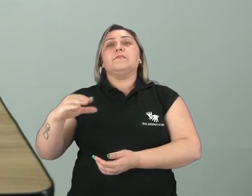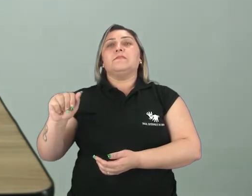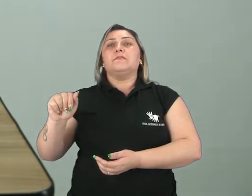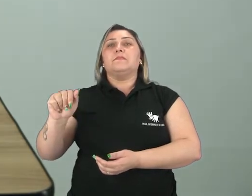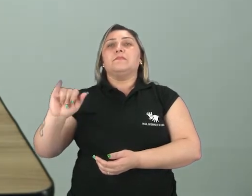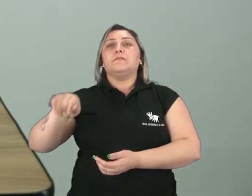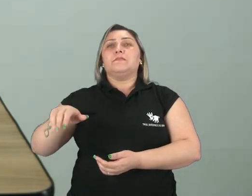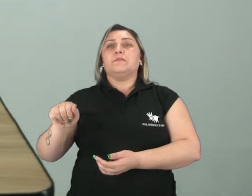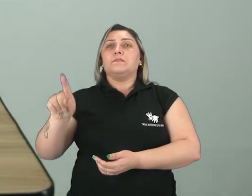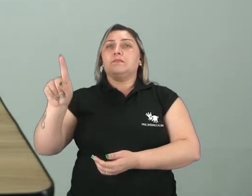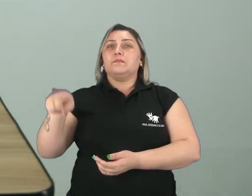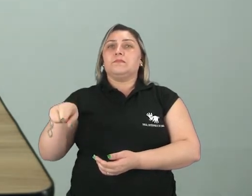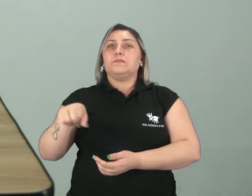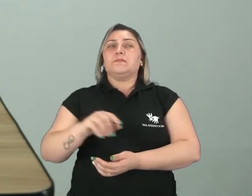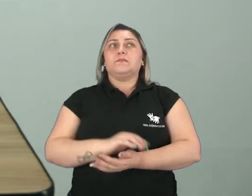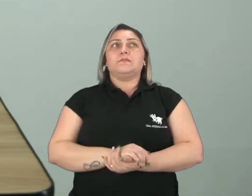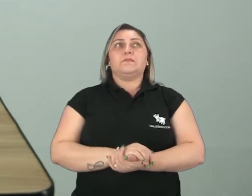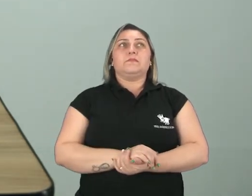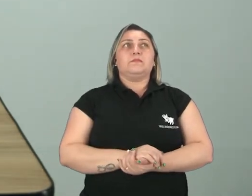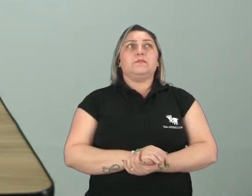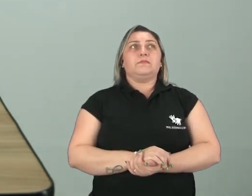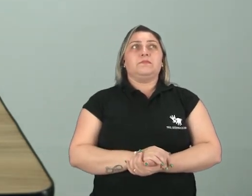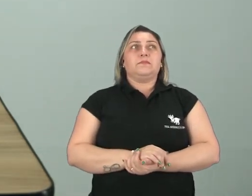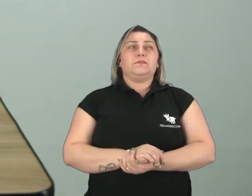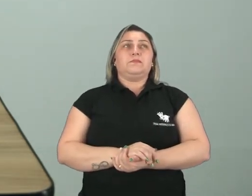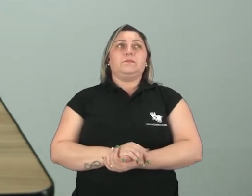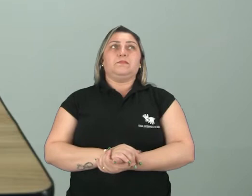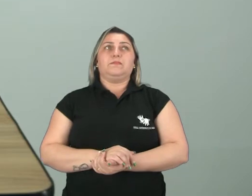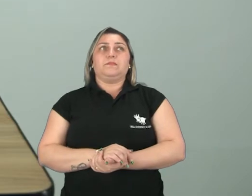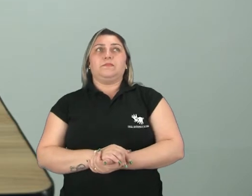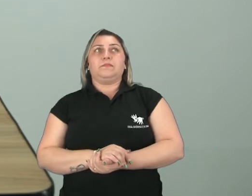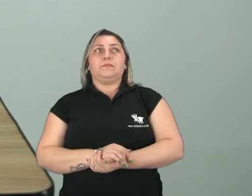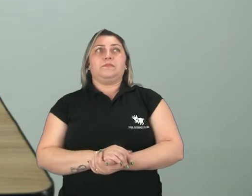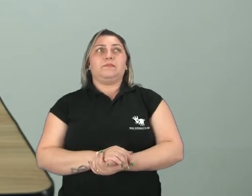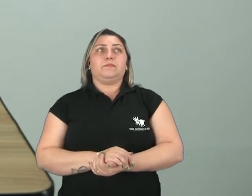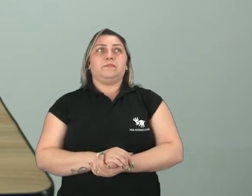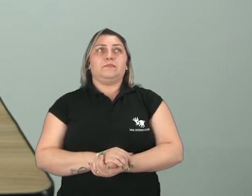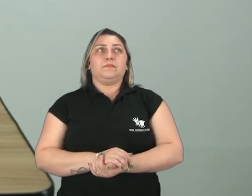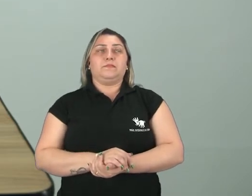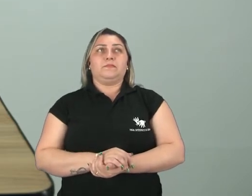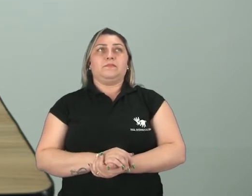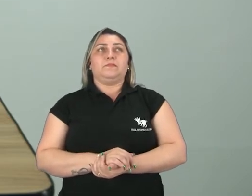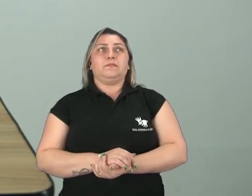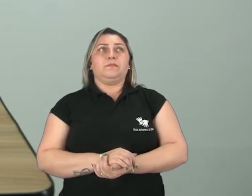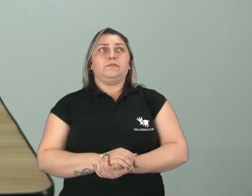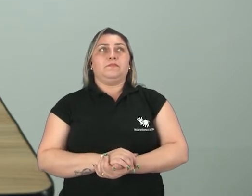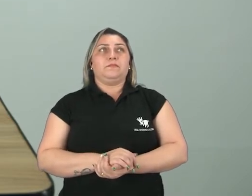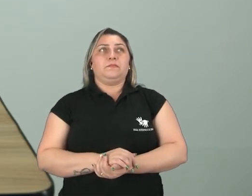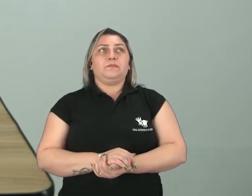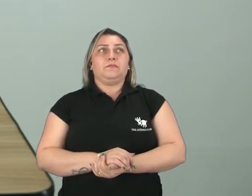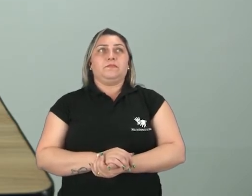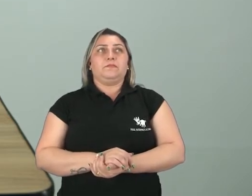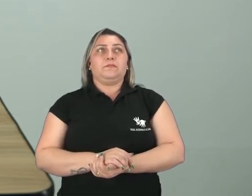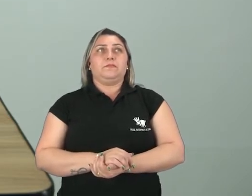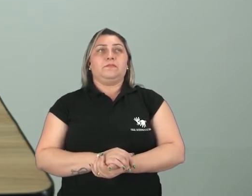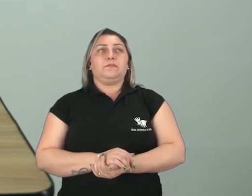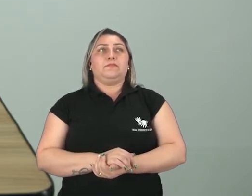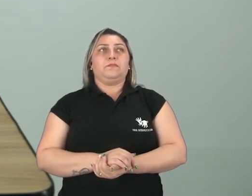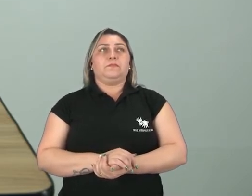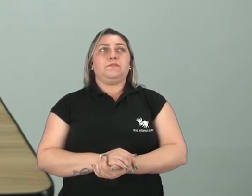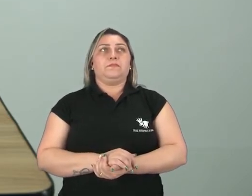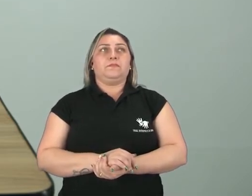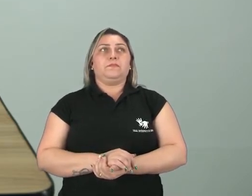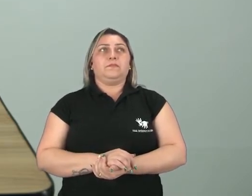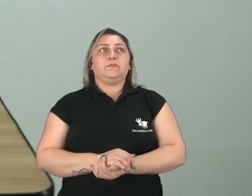palavra o cajá E aí